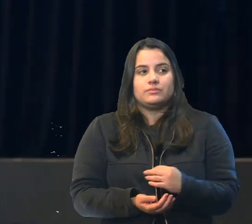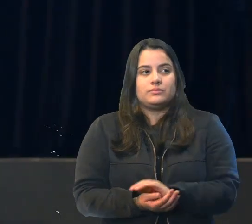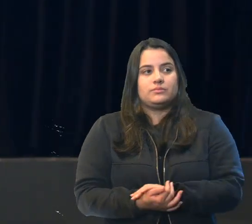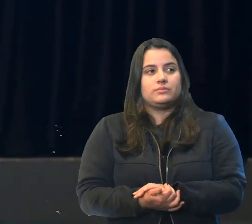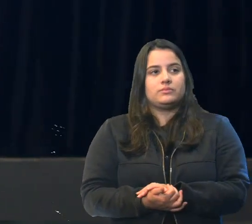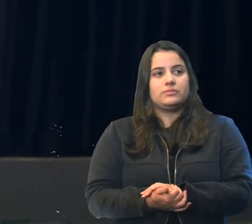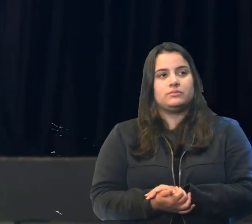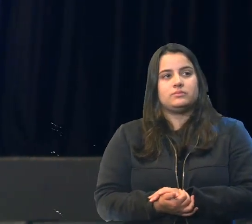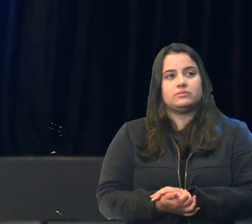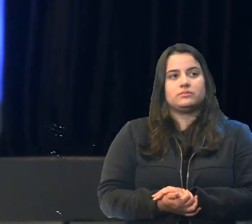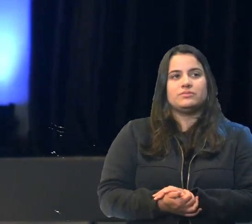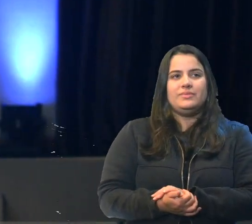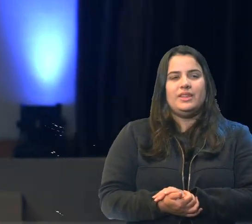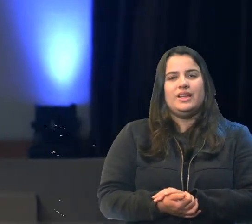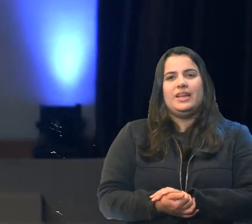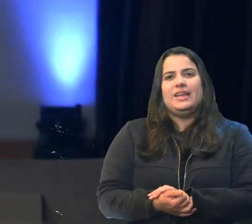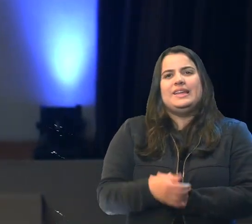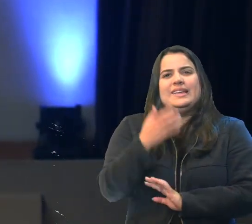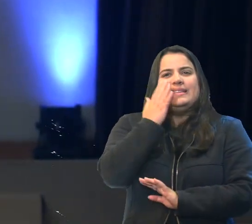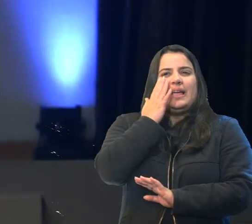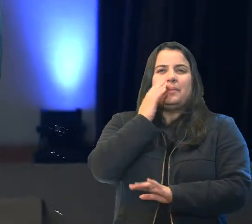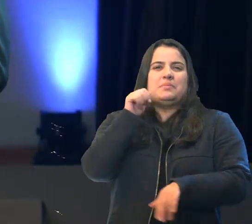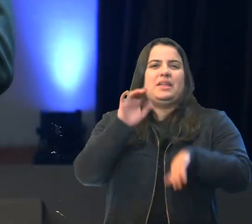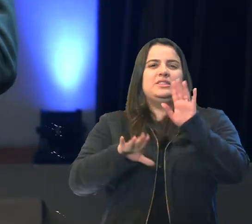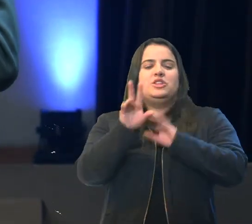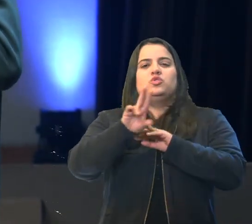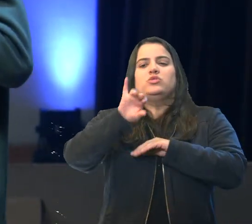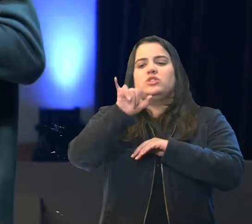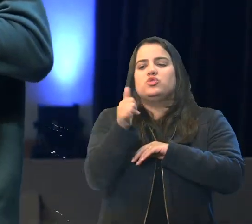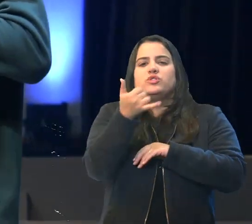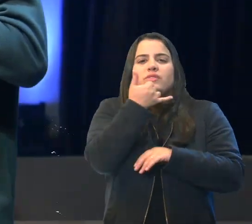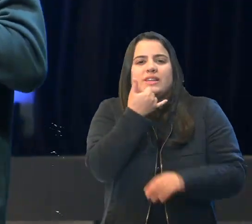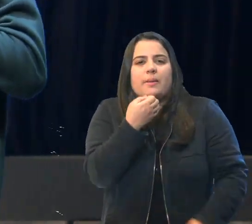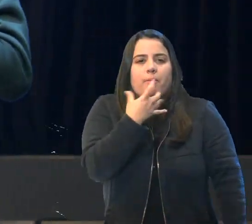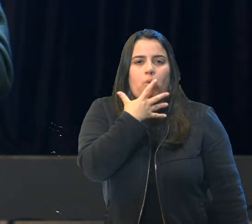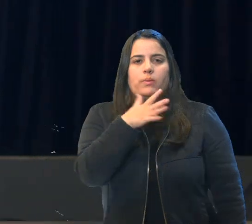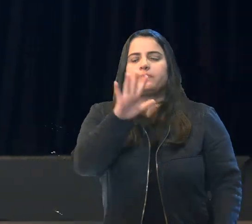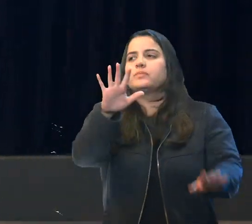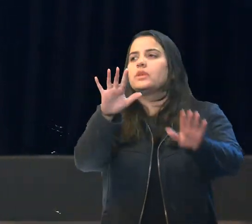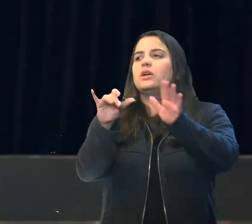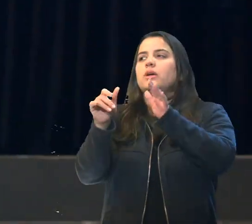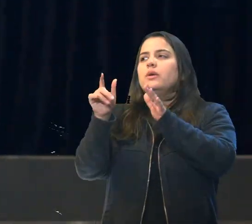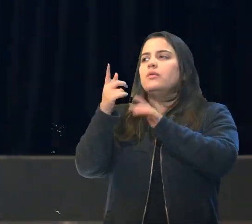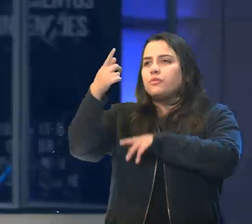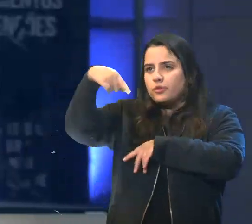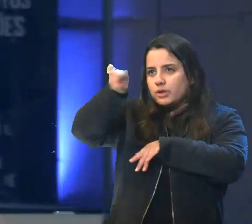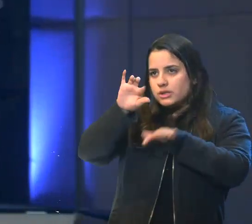de desculpas boas. Vou falar primeiro dos pais.